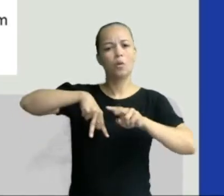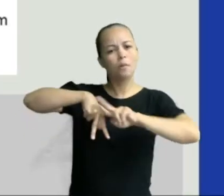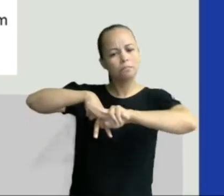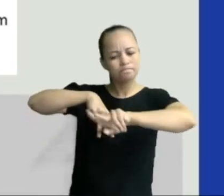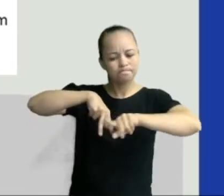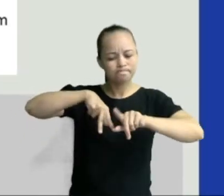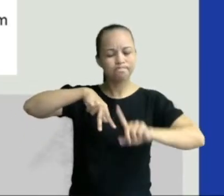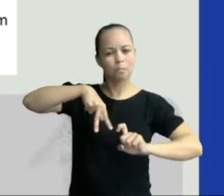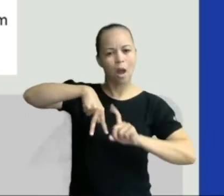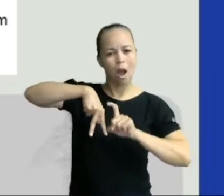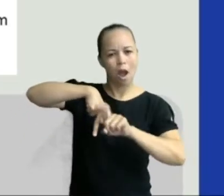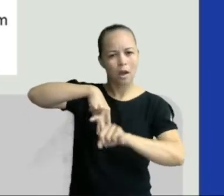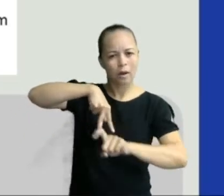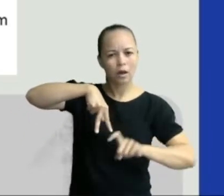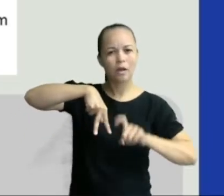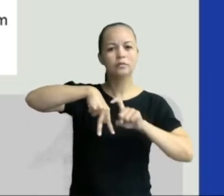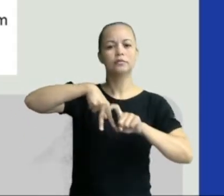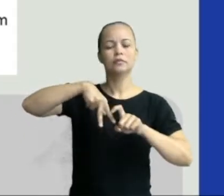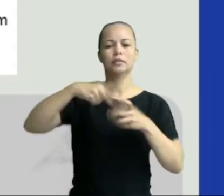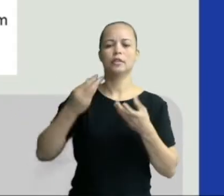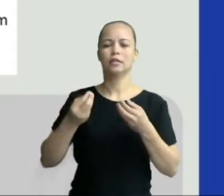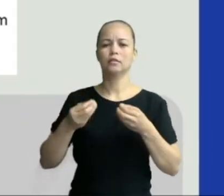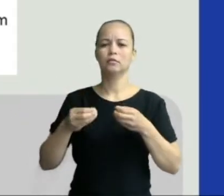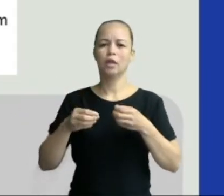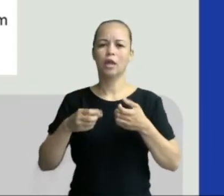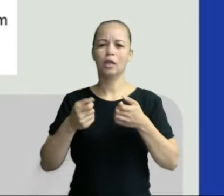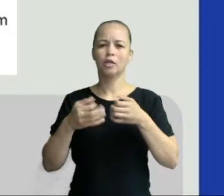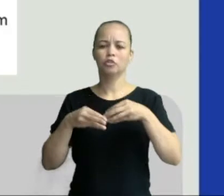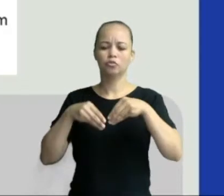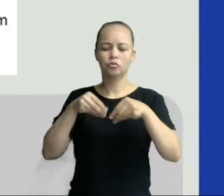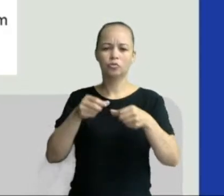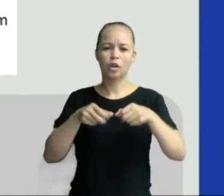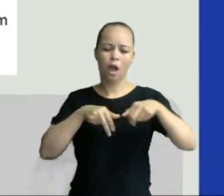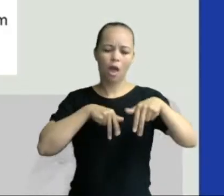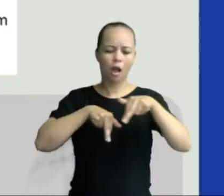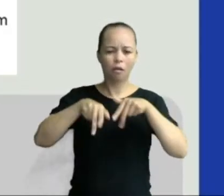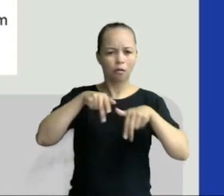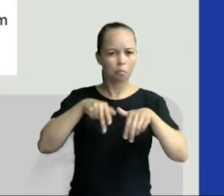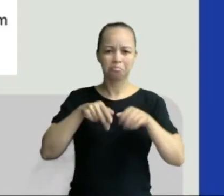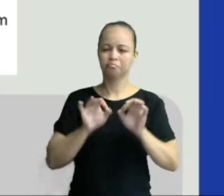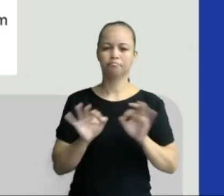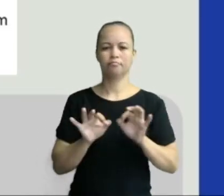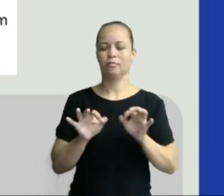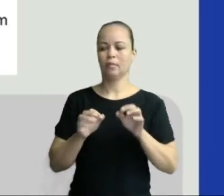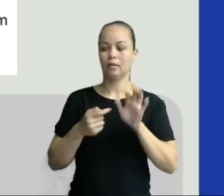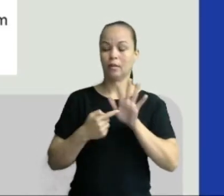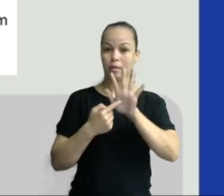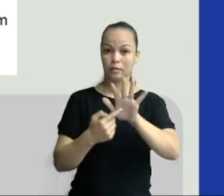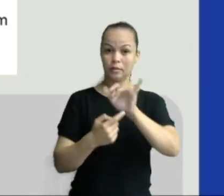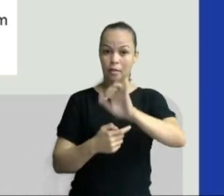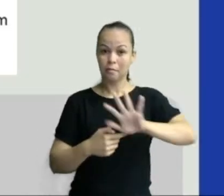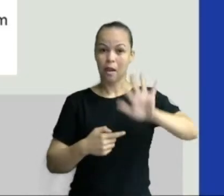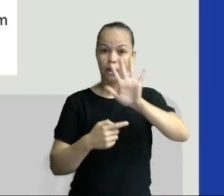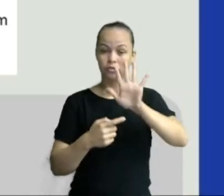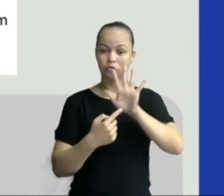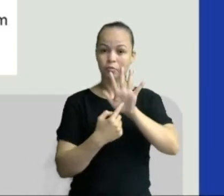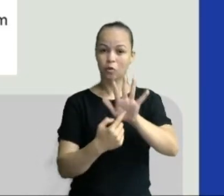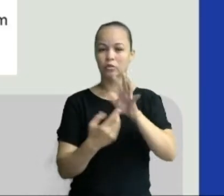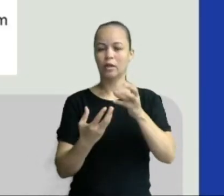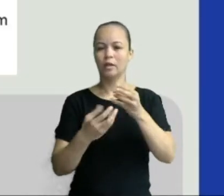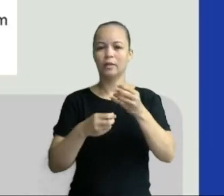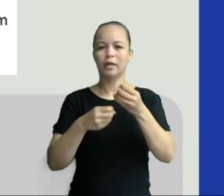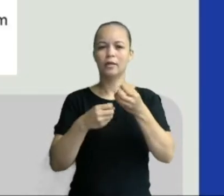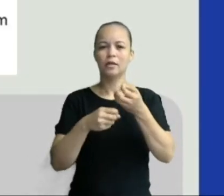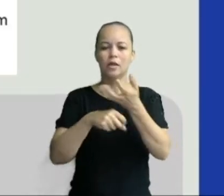apresentam movimento, não têm estruturas locomotoras. Se você perceber aqui, esse protozoário aí que está nesse esquema, nesse recorte, ele tem